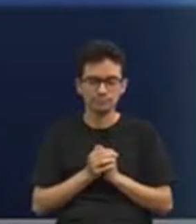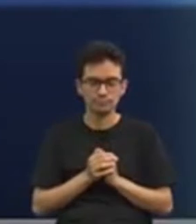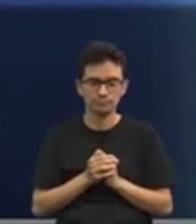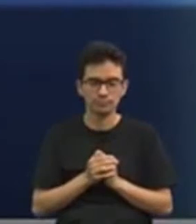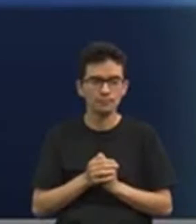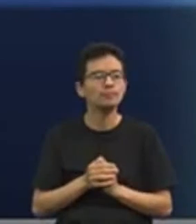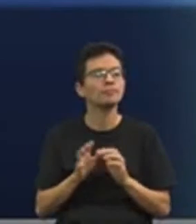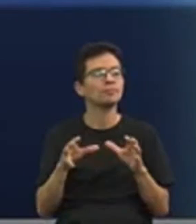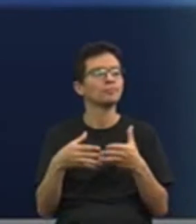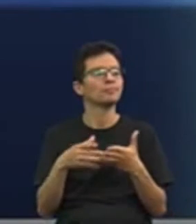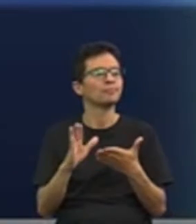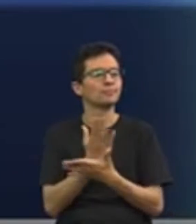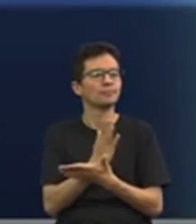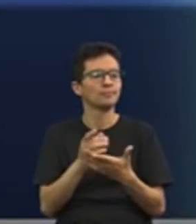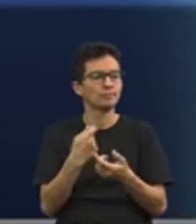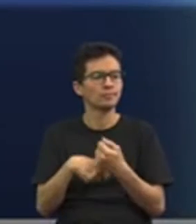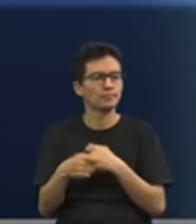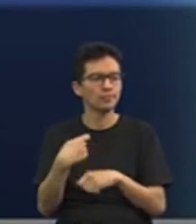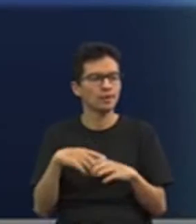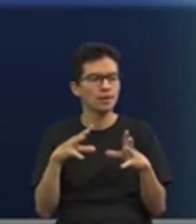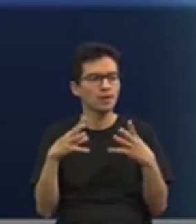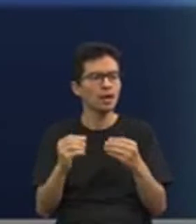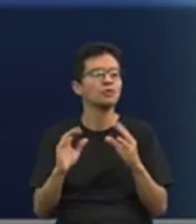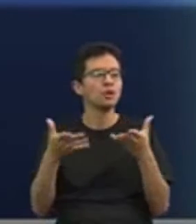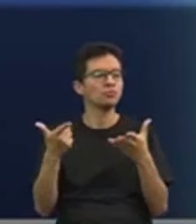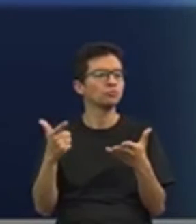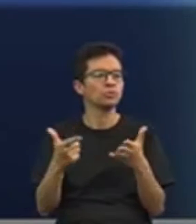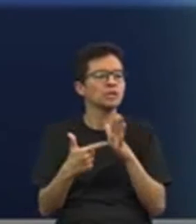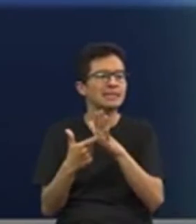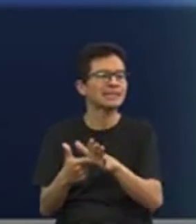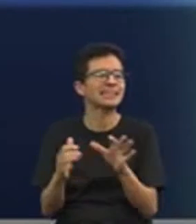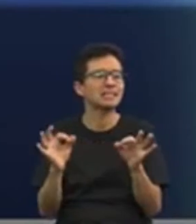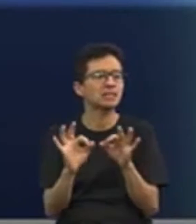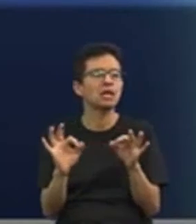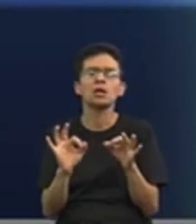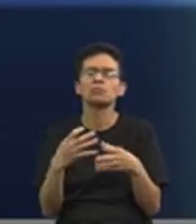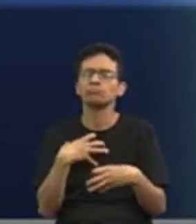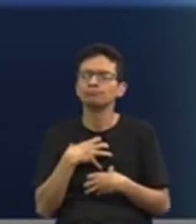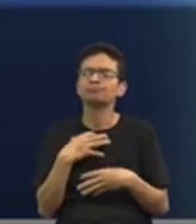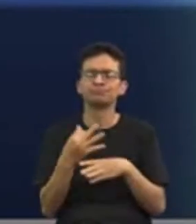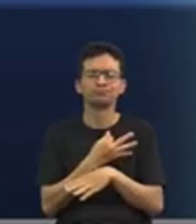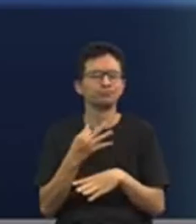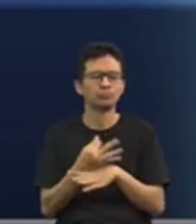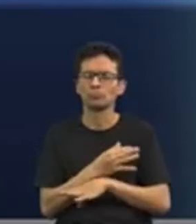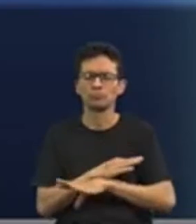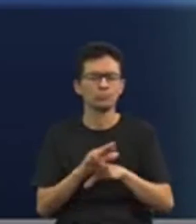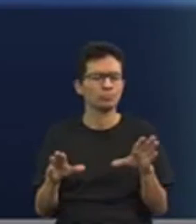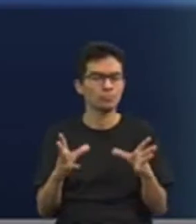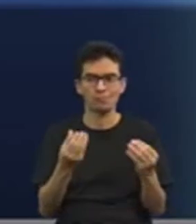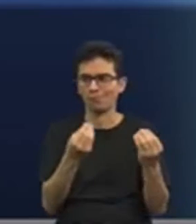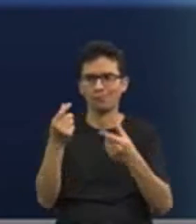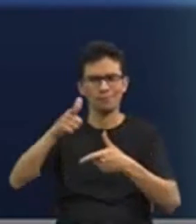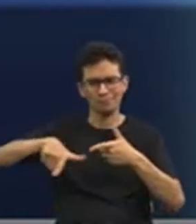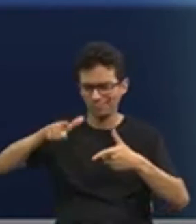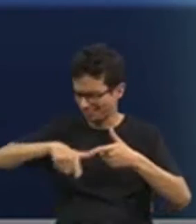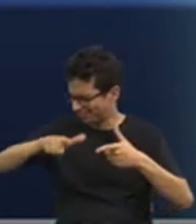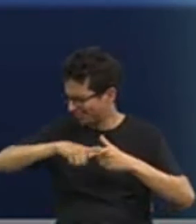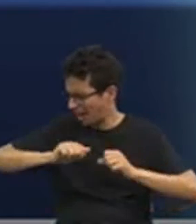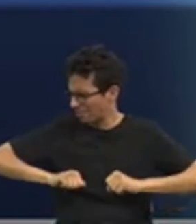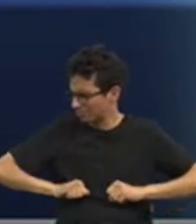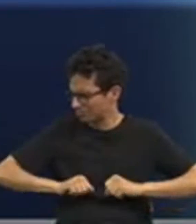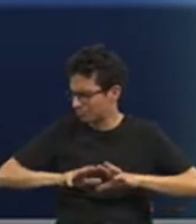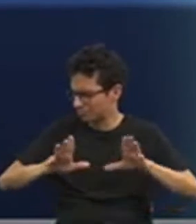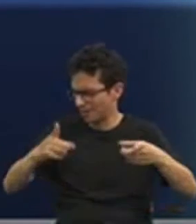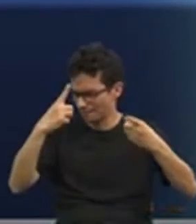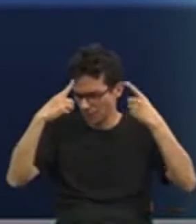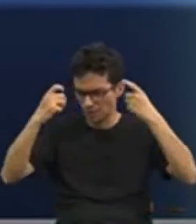assim conjunções adversativas e adjuntos adverbiais já não dão mais conta de neutralizar o Tsunami tragédias e